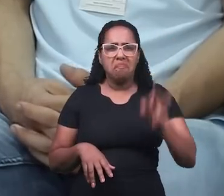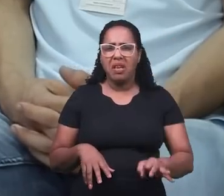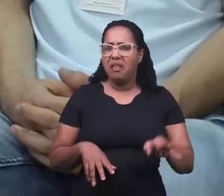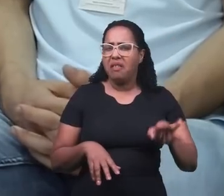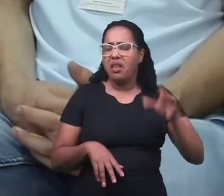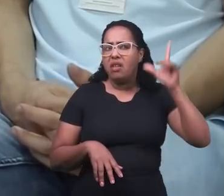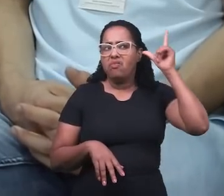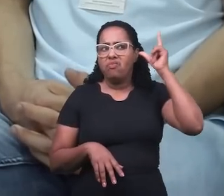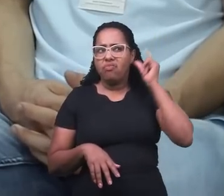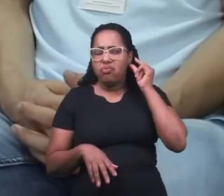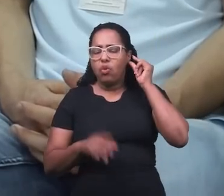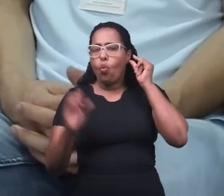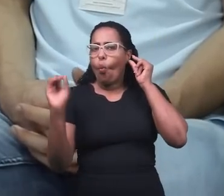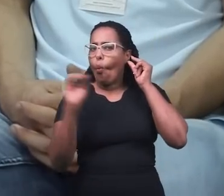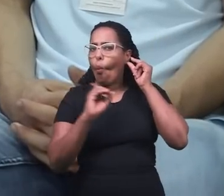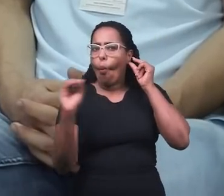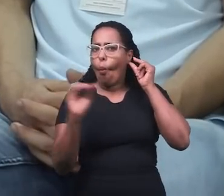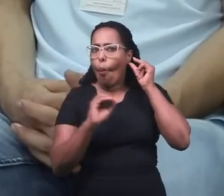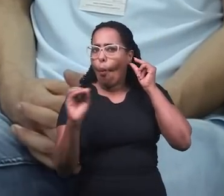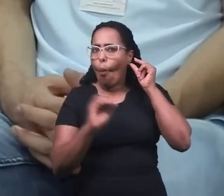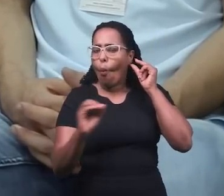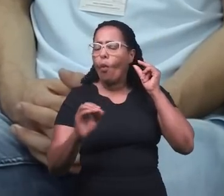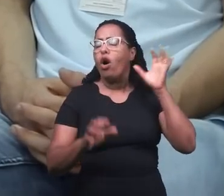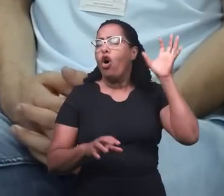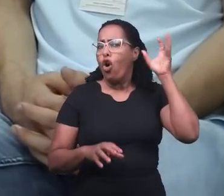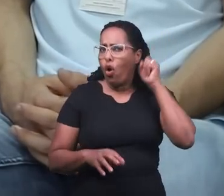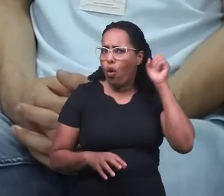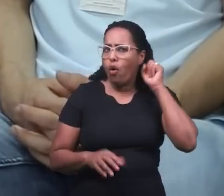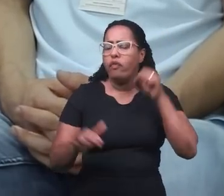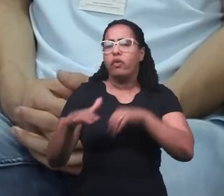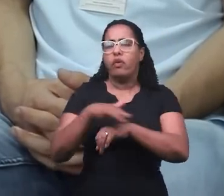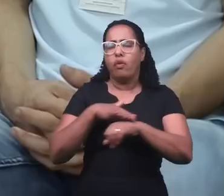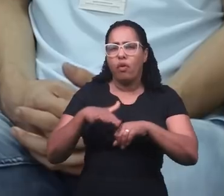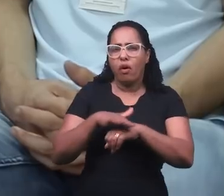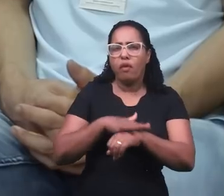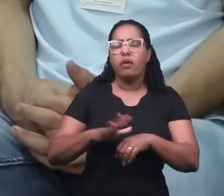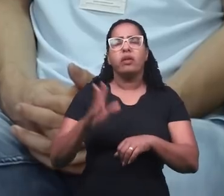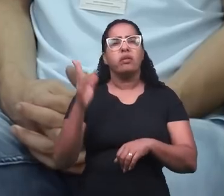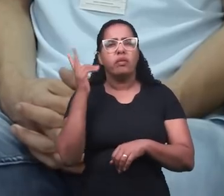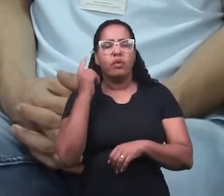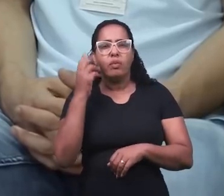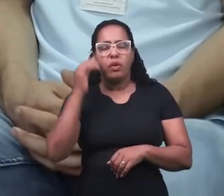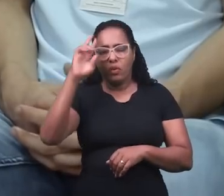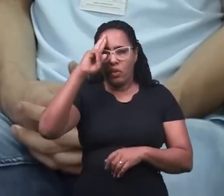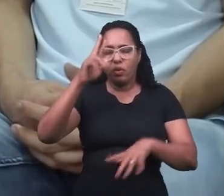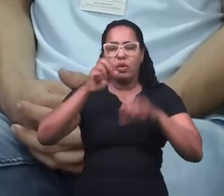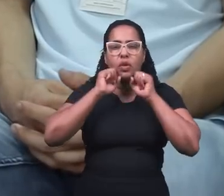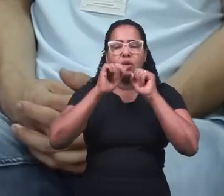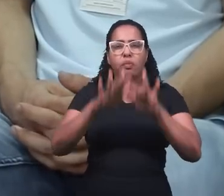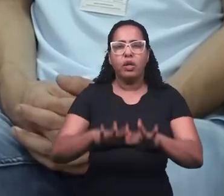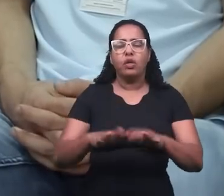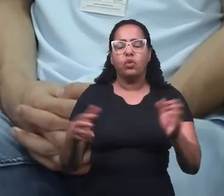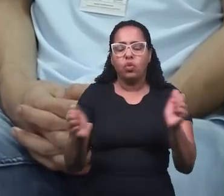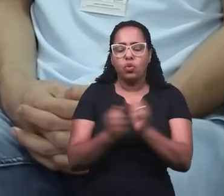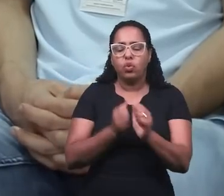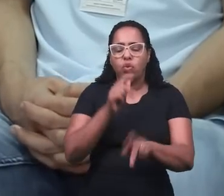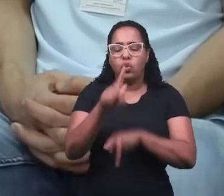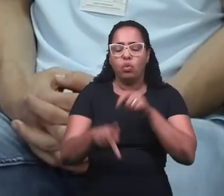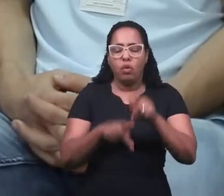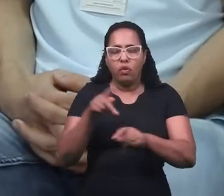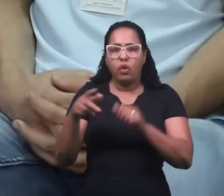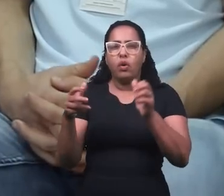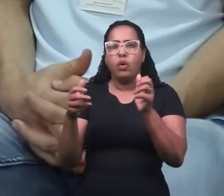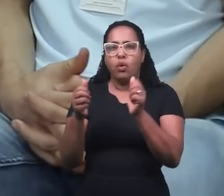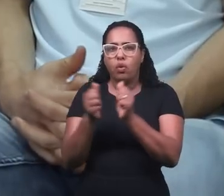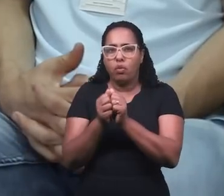perfeitamente, não tem mais perda de audição, ouve conversa normal. E o Senhor nos deu uma grande bênção, e junto com a igreja, porque a